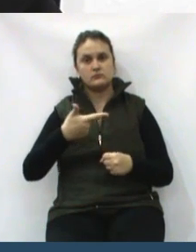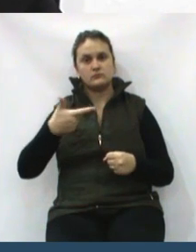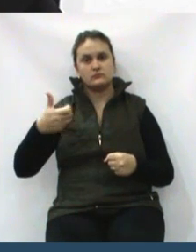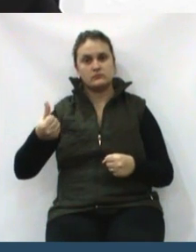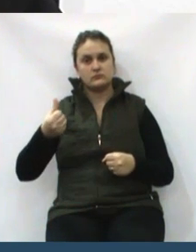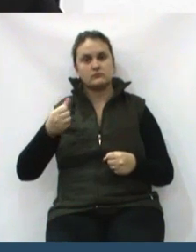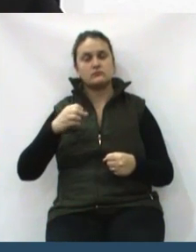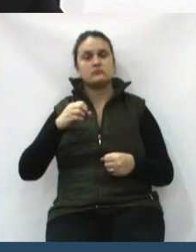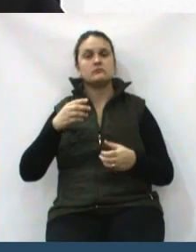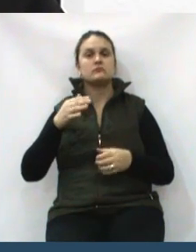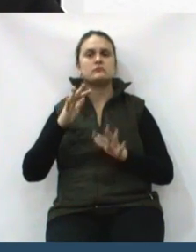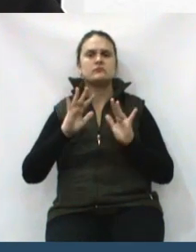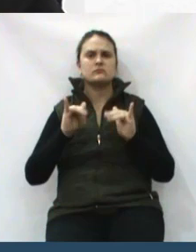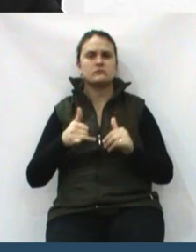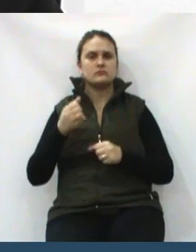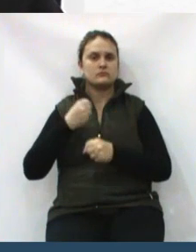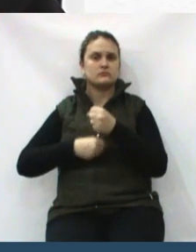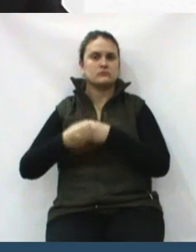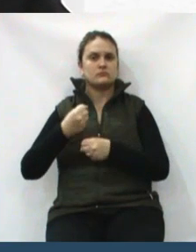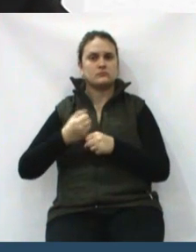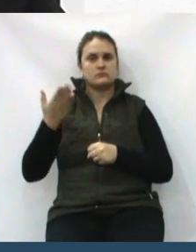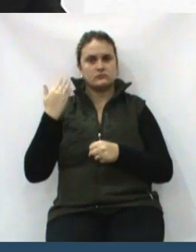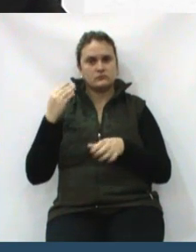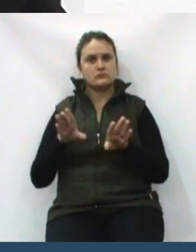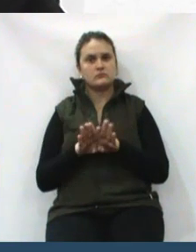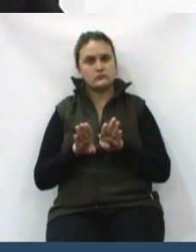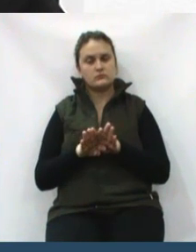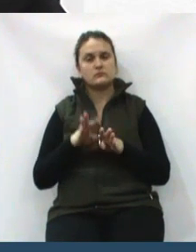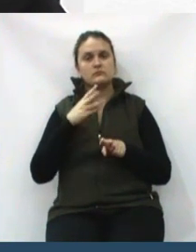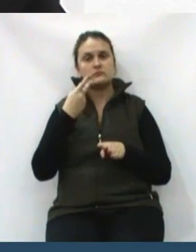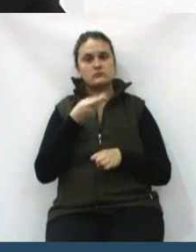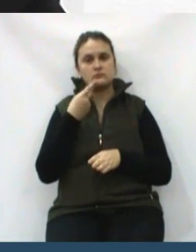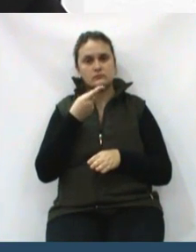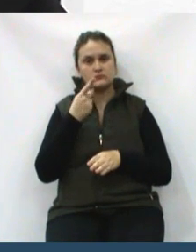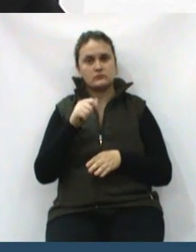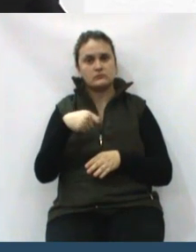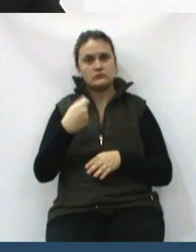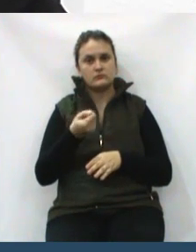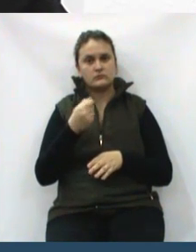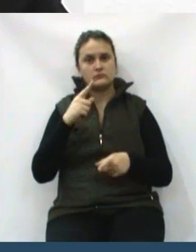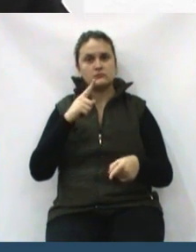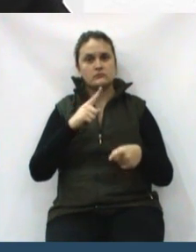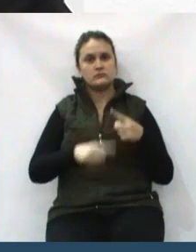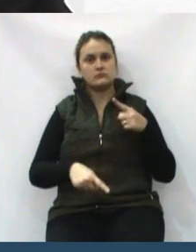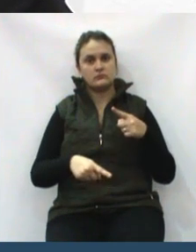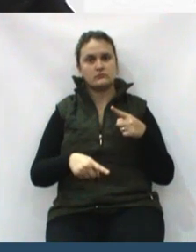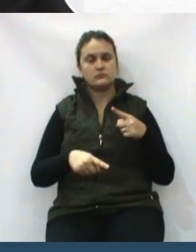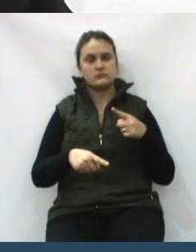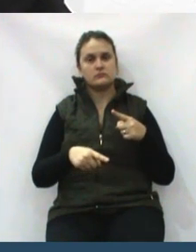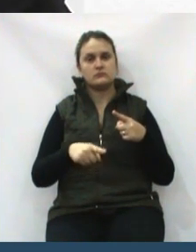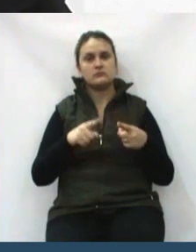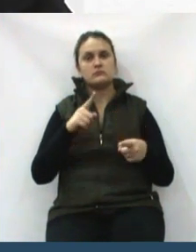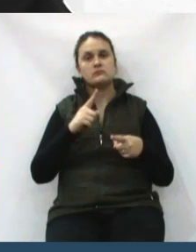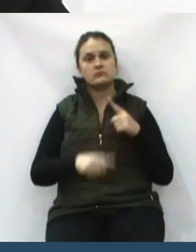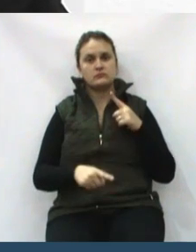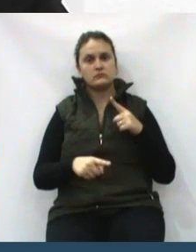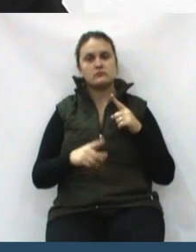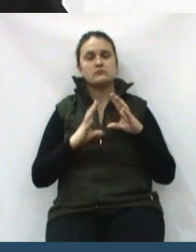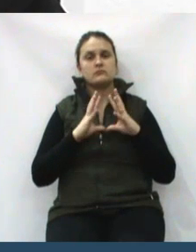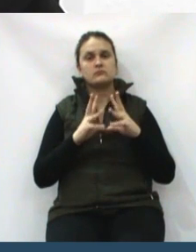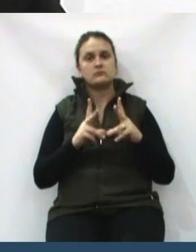ou final do ano passado, 2015, que trata da proibição, da vedação